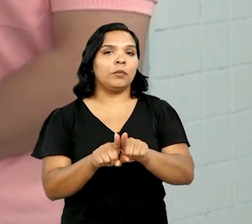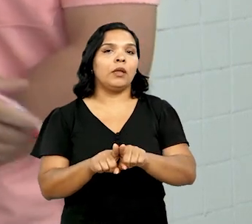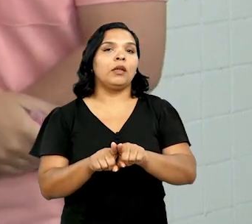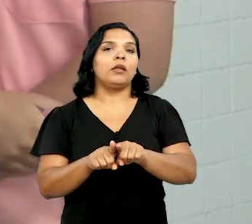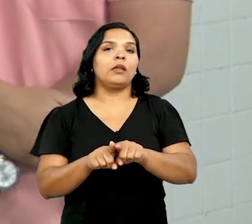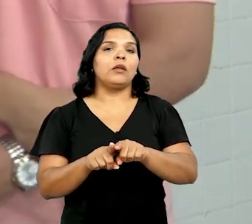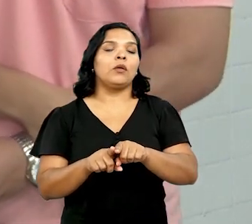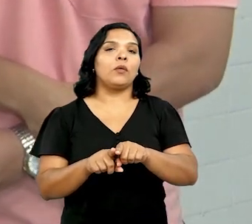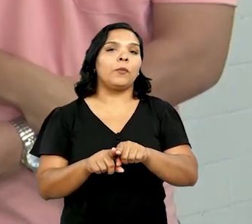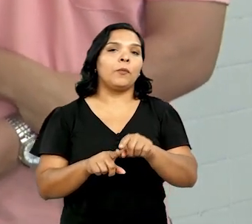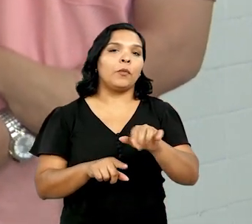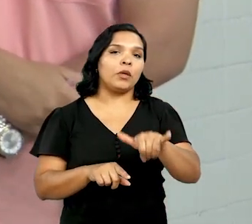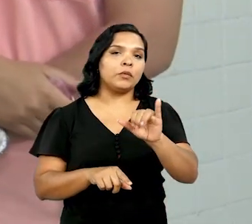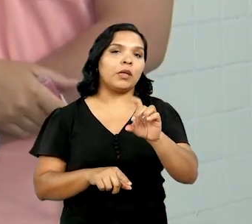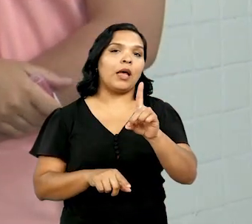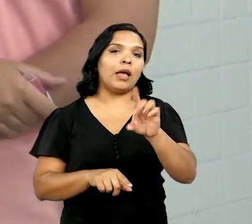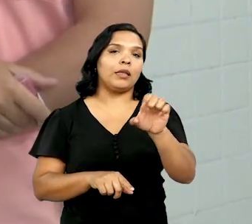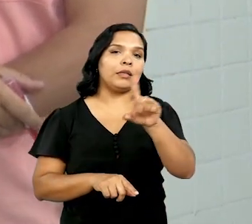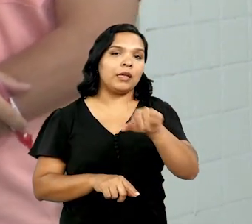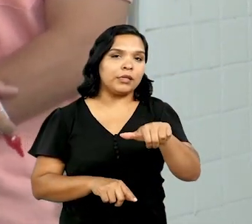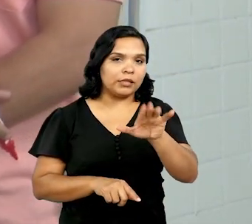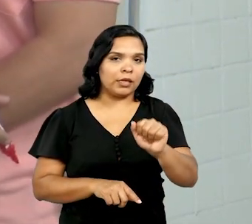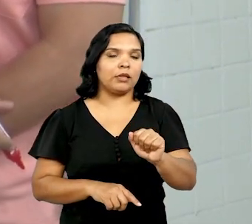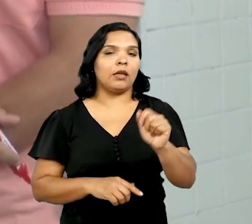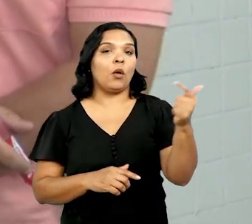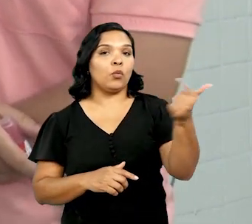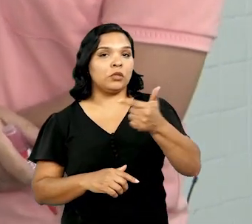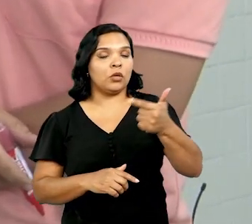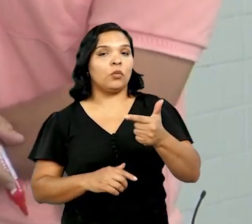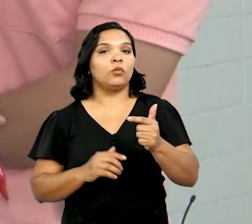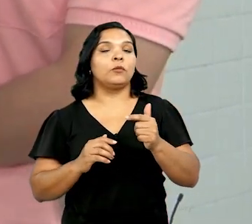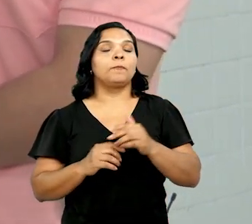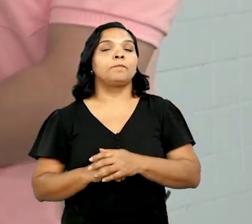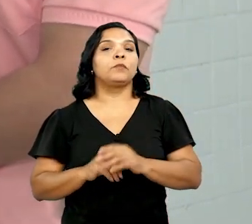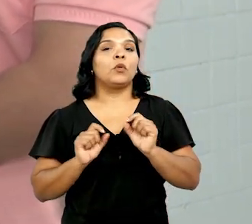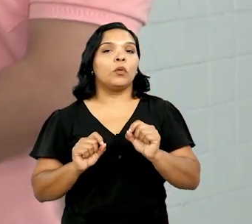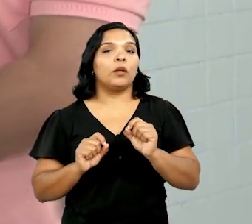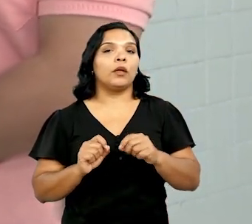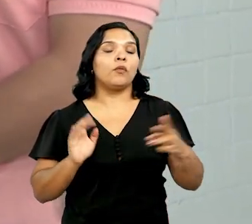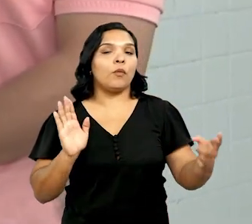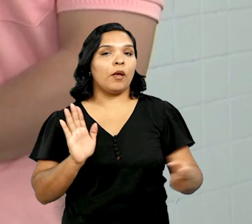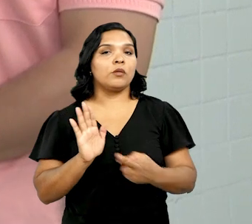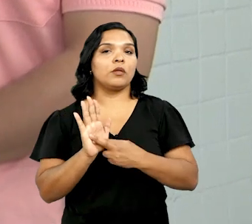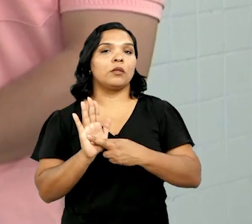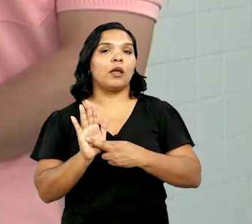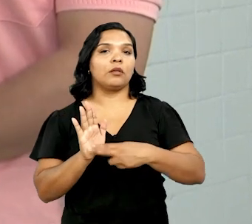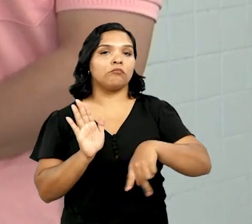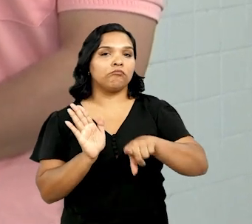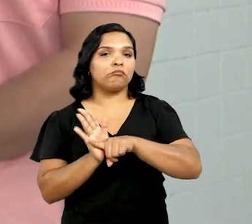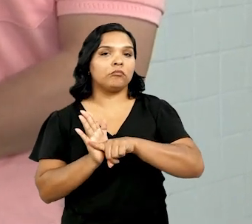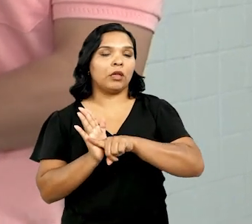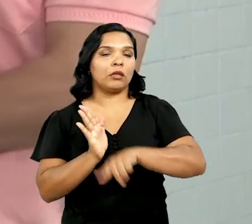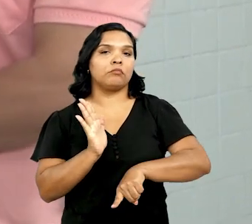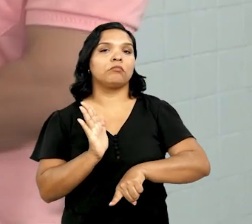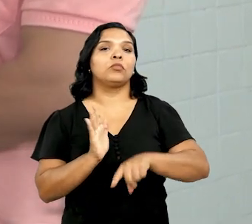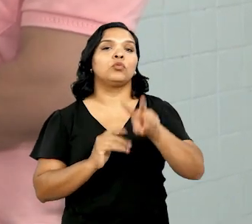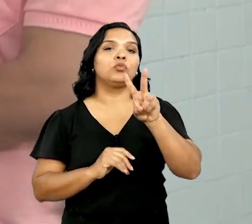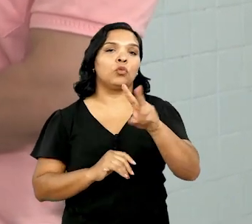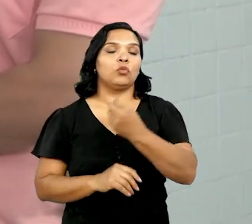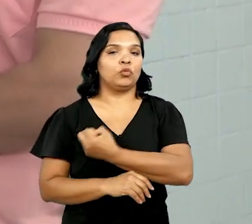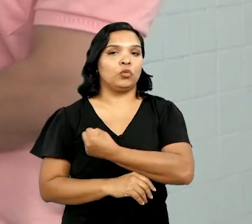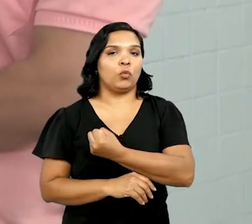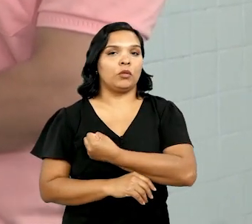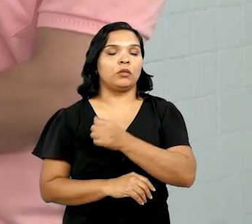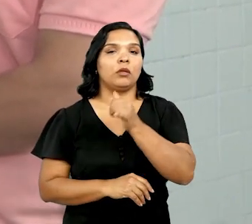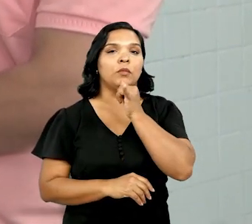corresponde à dezena. O segundo passo solicitado é que o aluno subtraia desse resultado o valor dos seus 2 dígitos. Então,